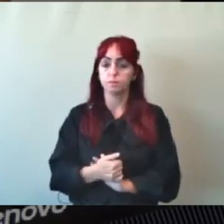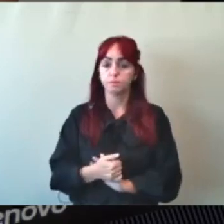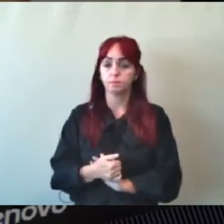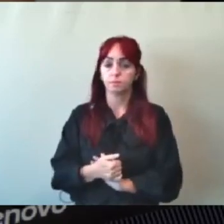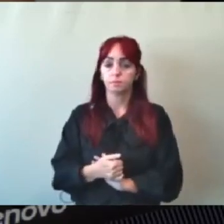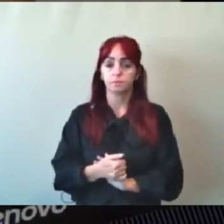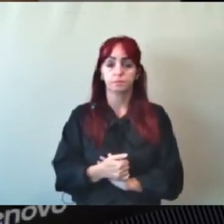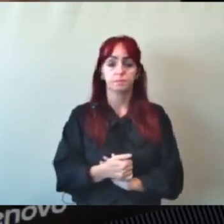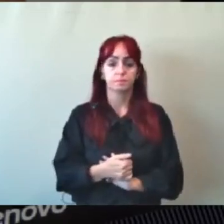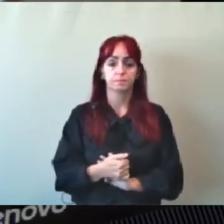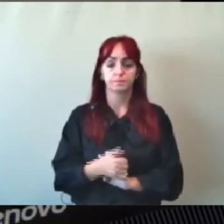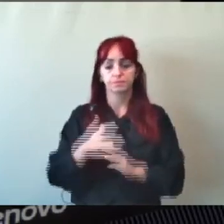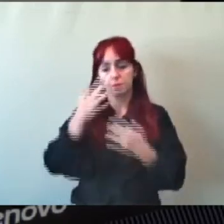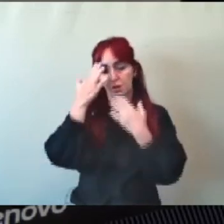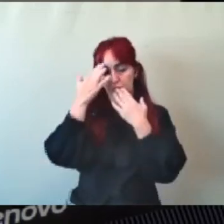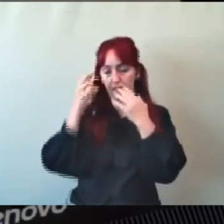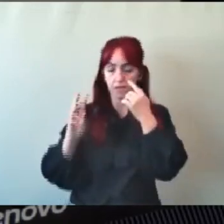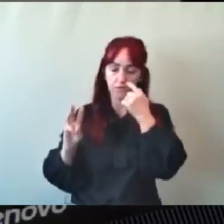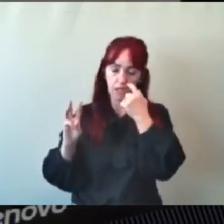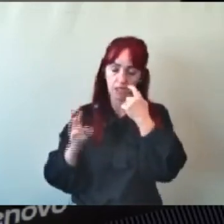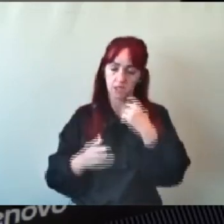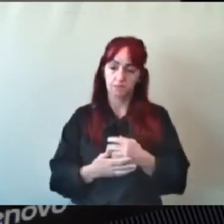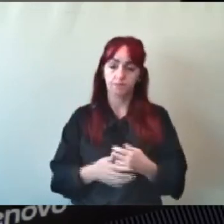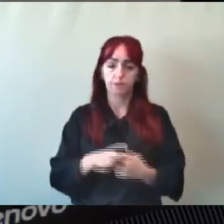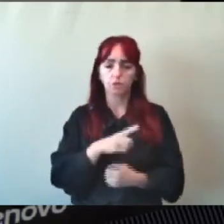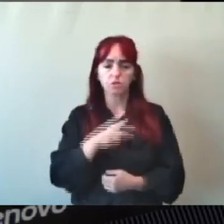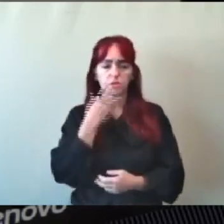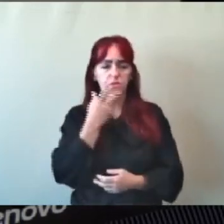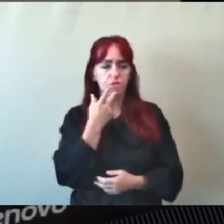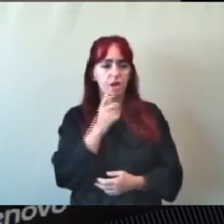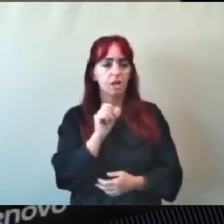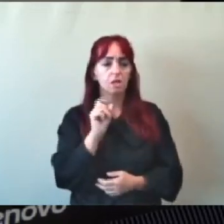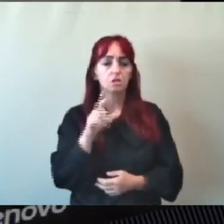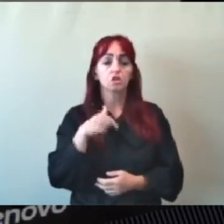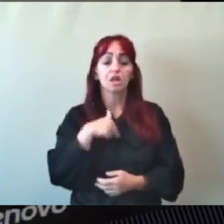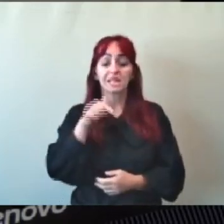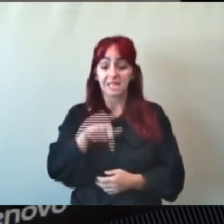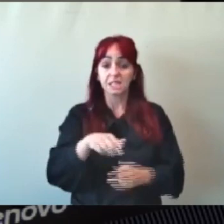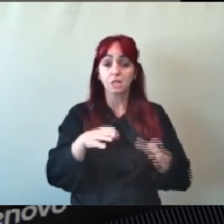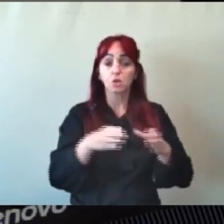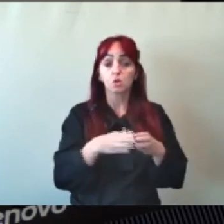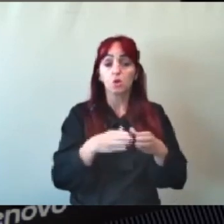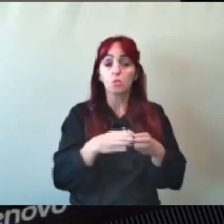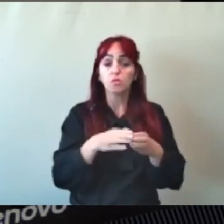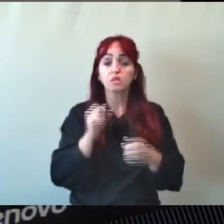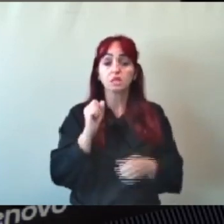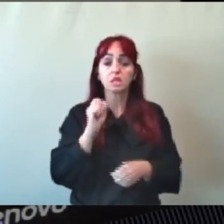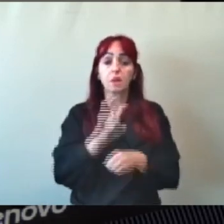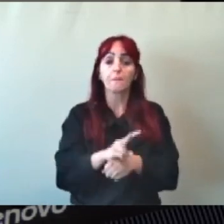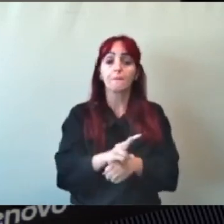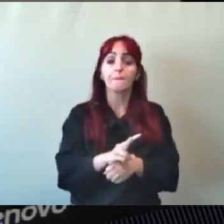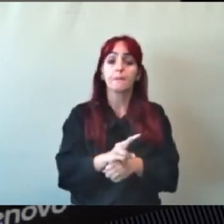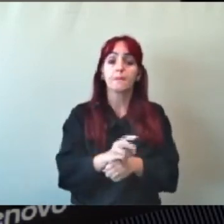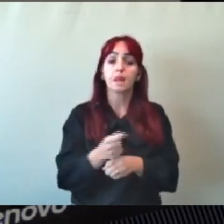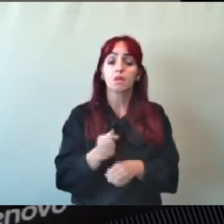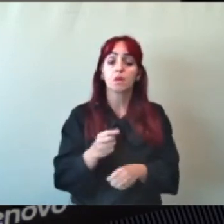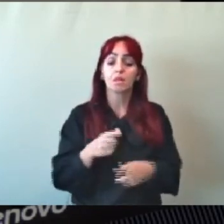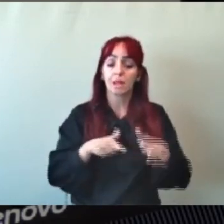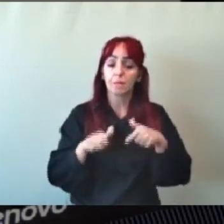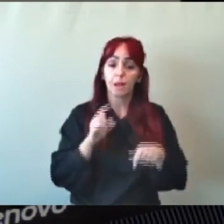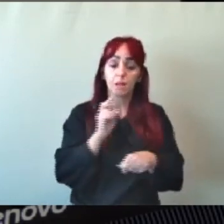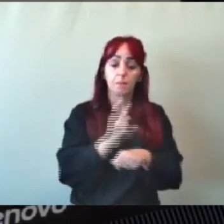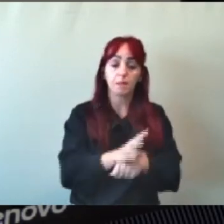Obrigado, Valei. Quando você fala que só nesse grupo vocês estão empregando aí 1.000 pessoas, isso é de forma direta,